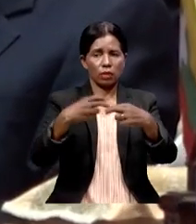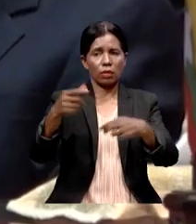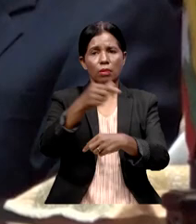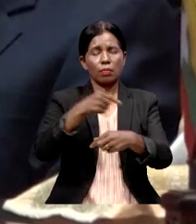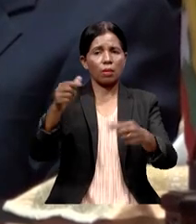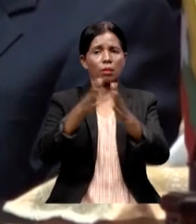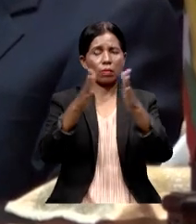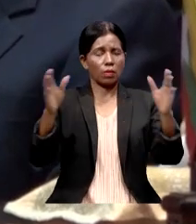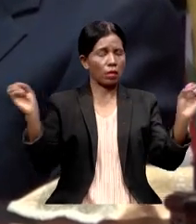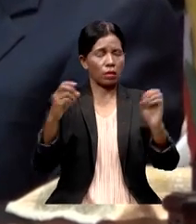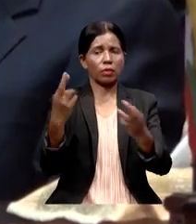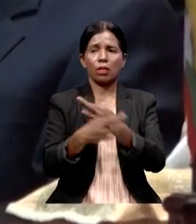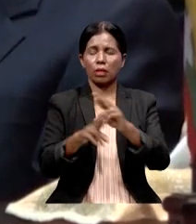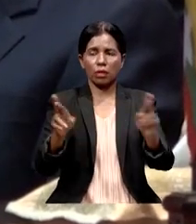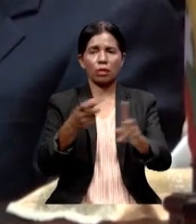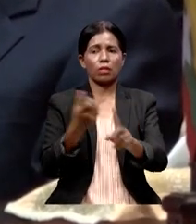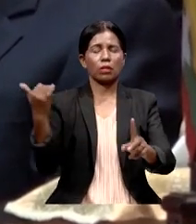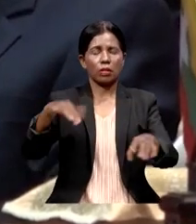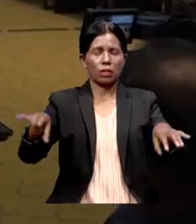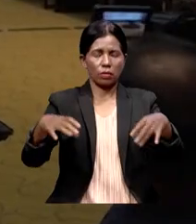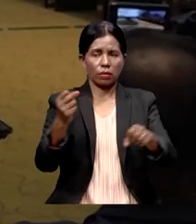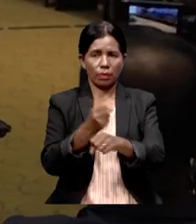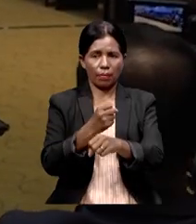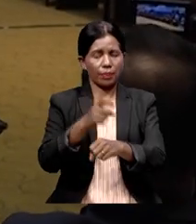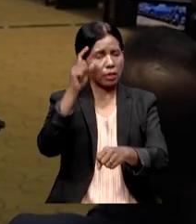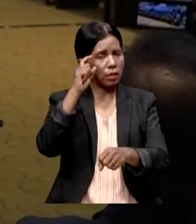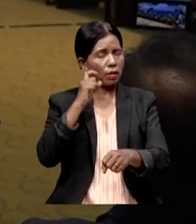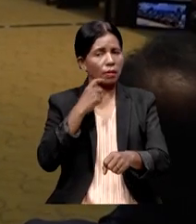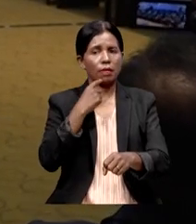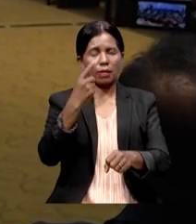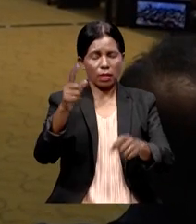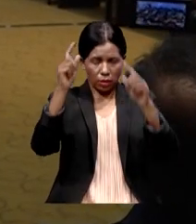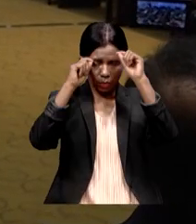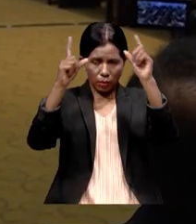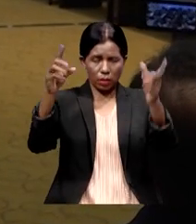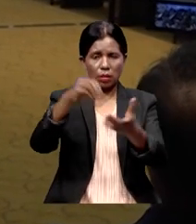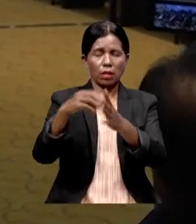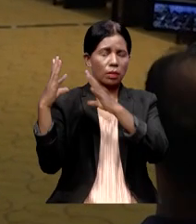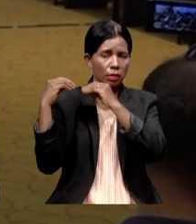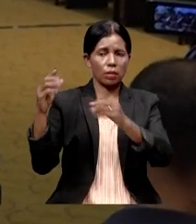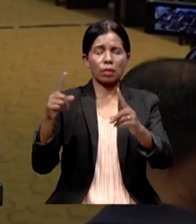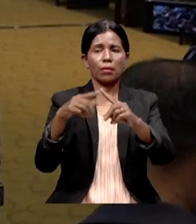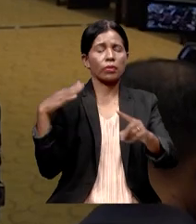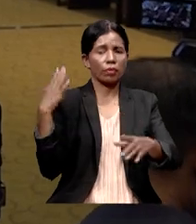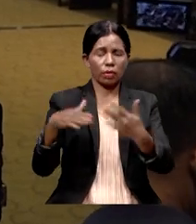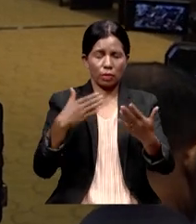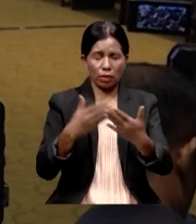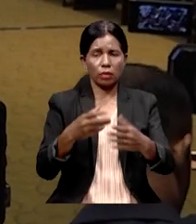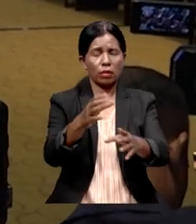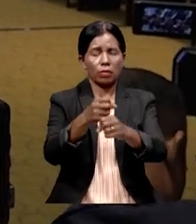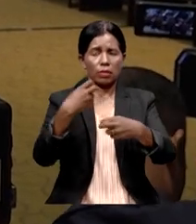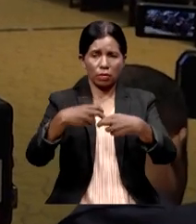bot, nebe Laos resultado russicira nesse esforço. Xanana mocha to katak, Timor-Leste ta esperança para vencer a tocimo desafio